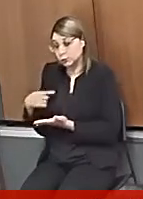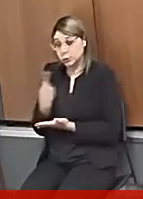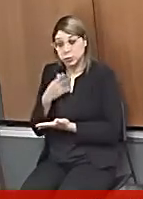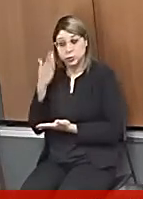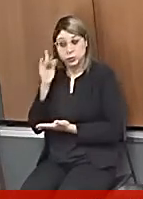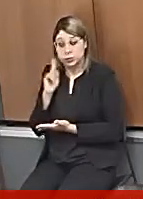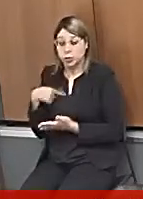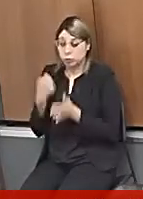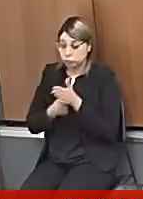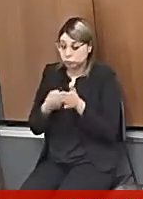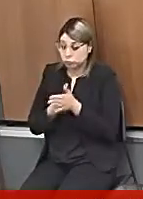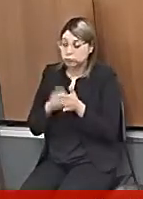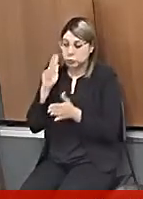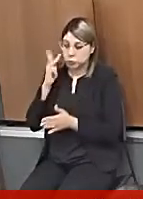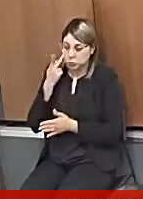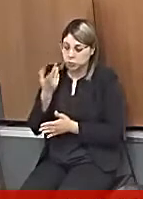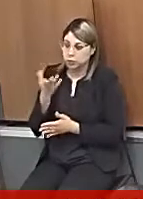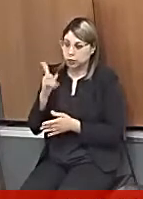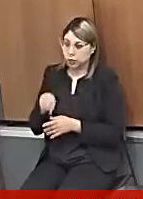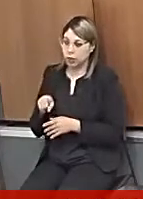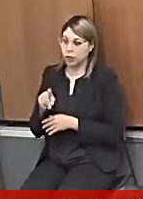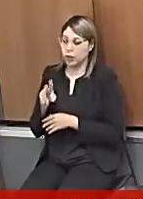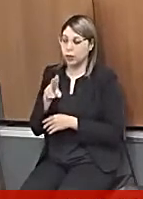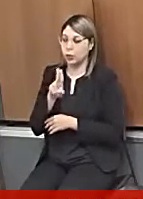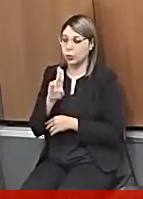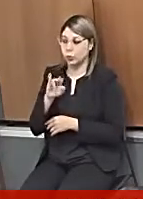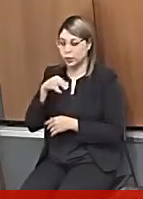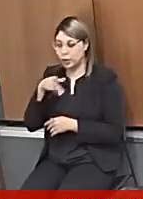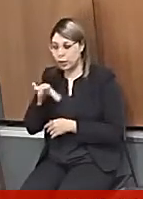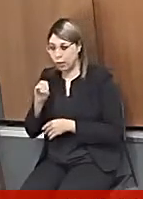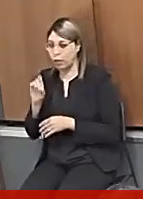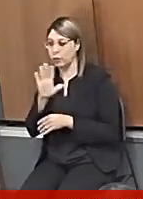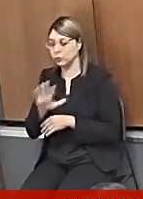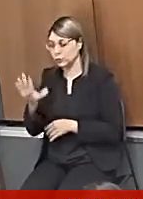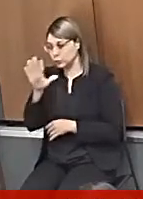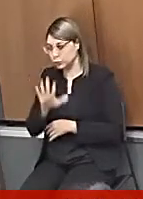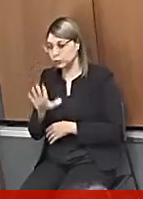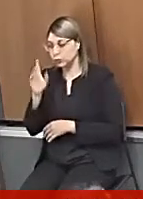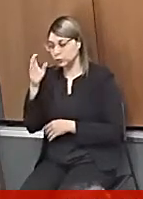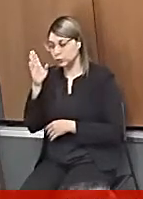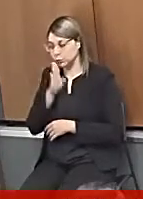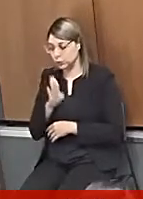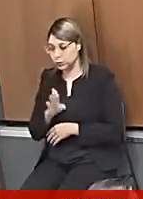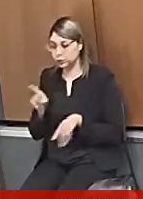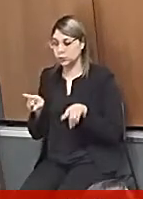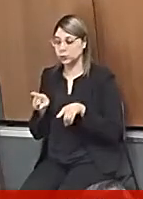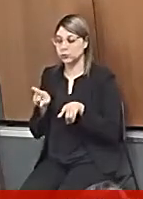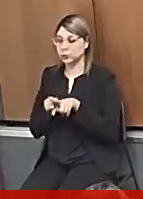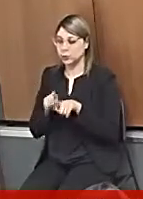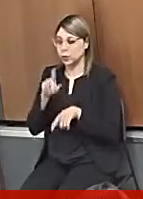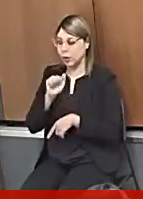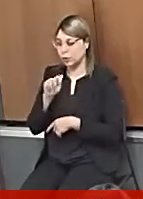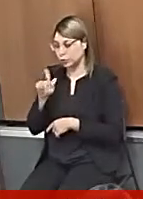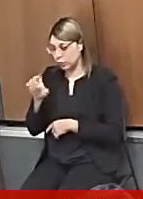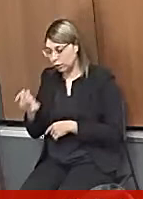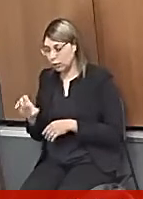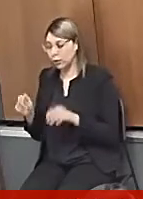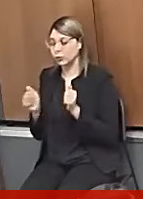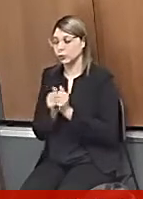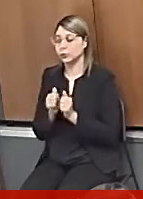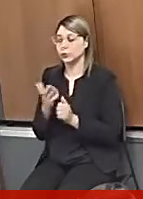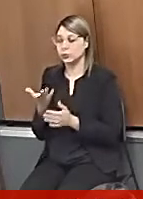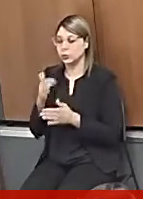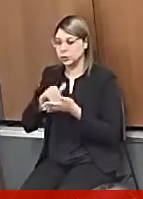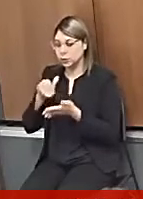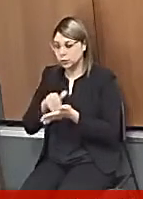vinha defendendo que foi reconhecido tanto pela união foi na época foi feito esse acordo da agecom advocacia-geral da união